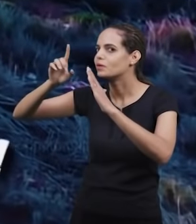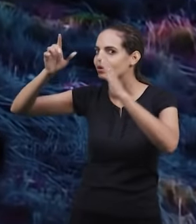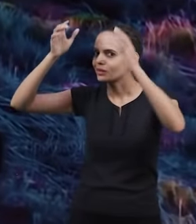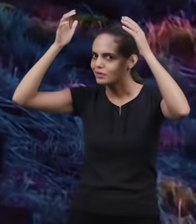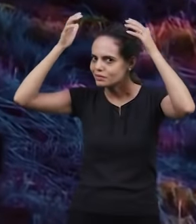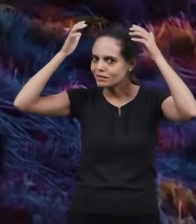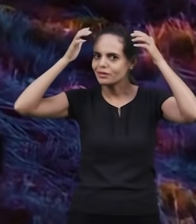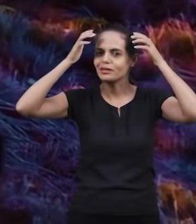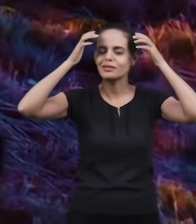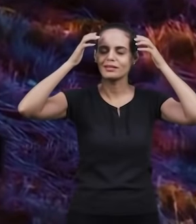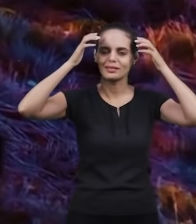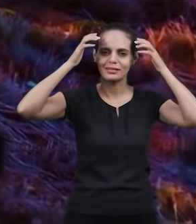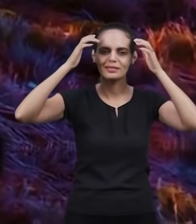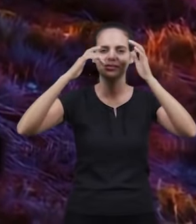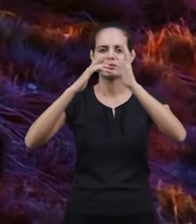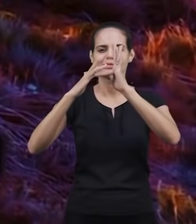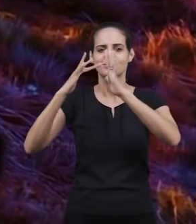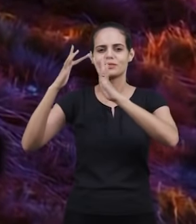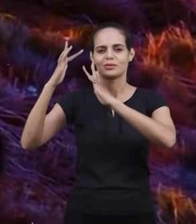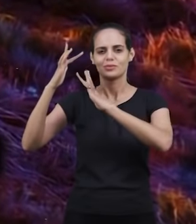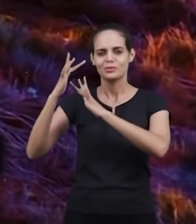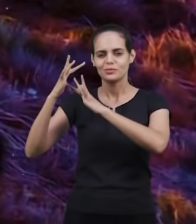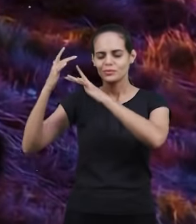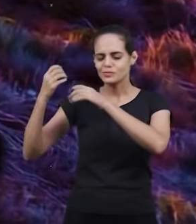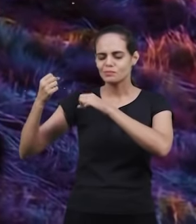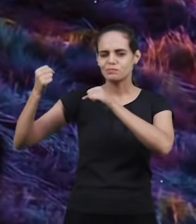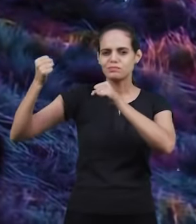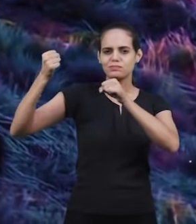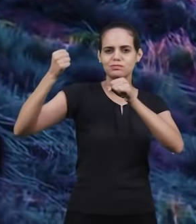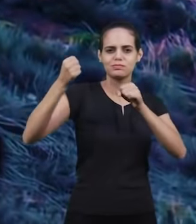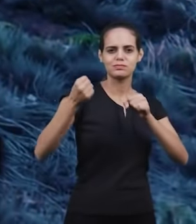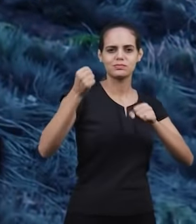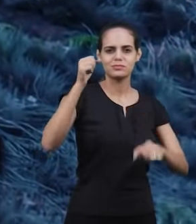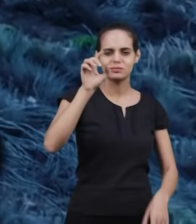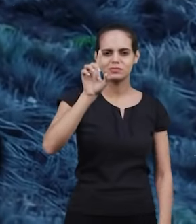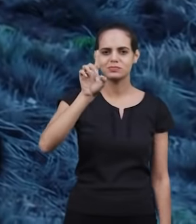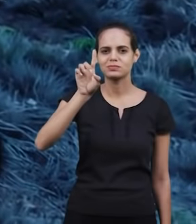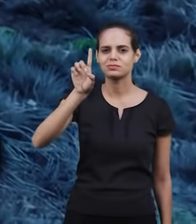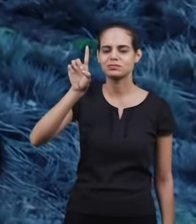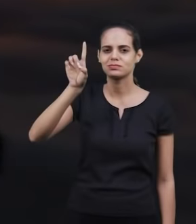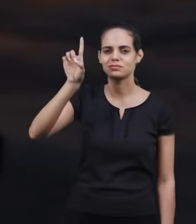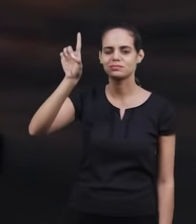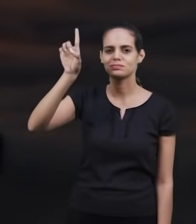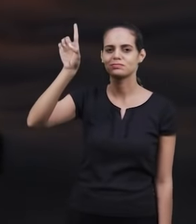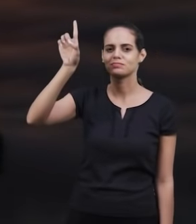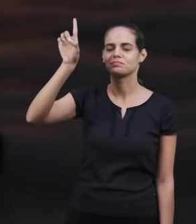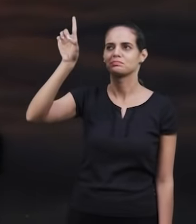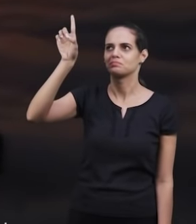Jesus, o soberano Deus.